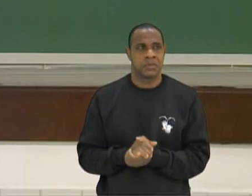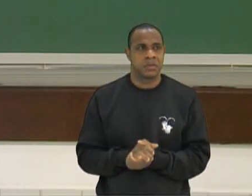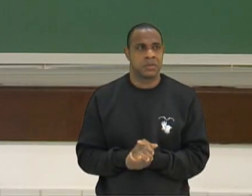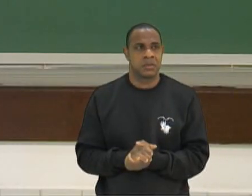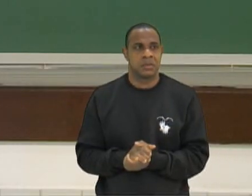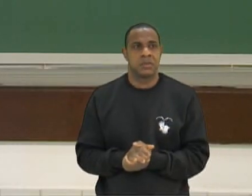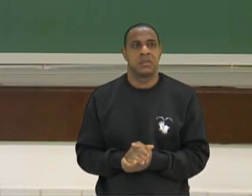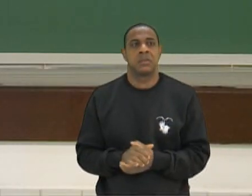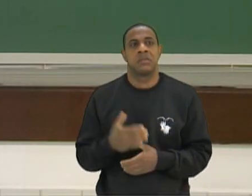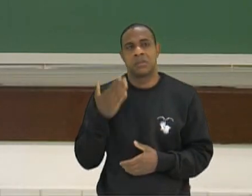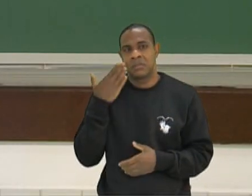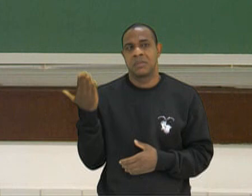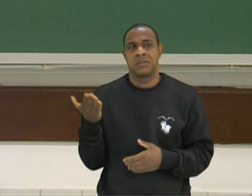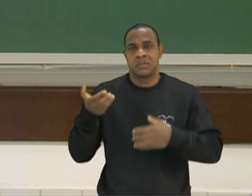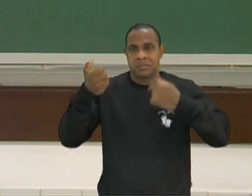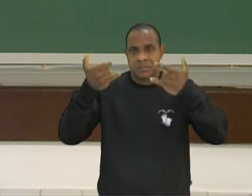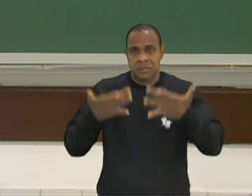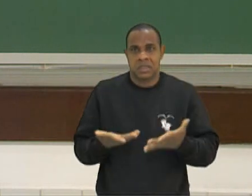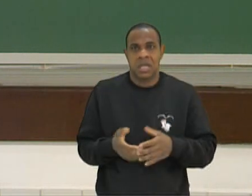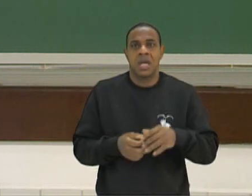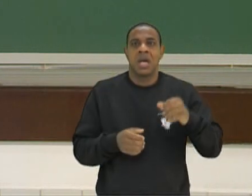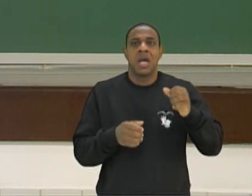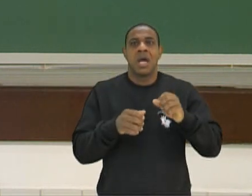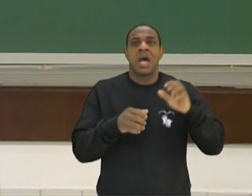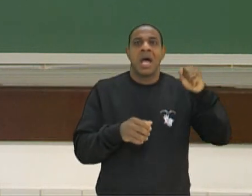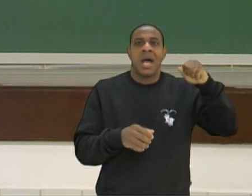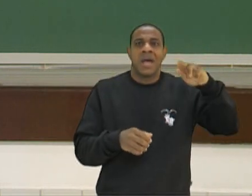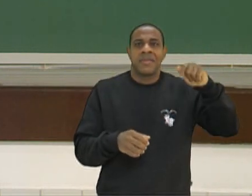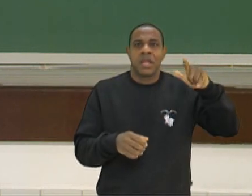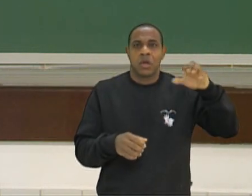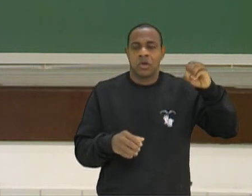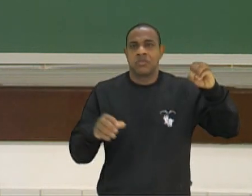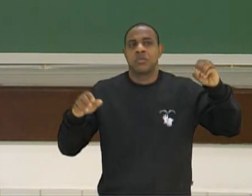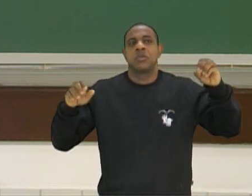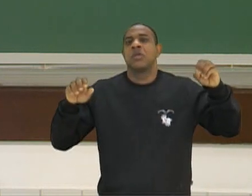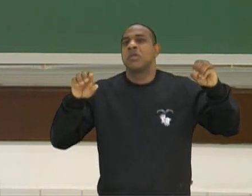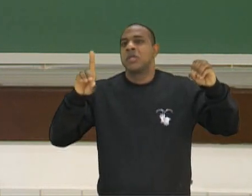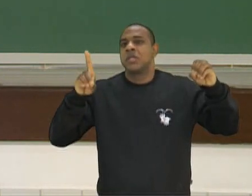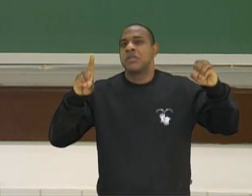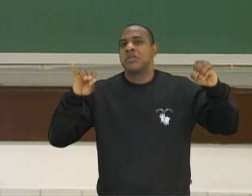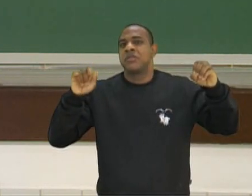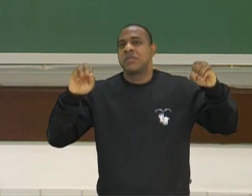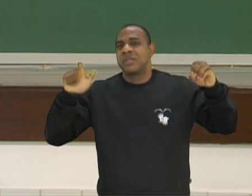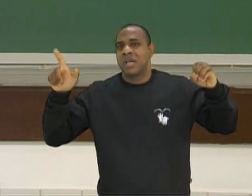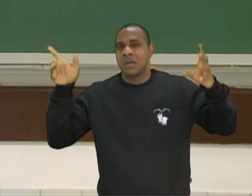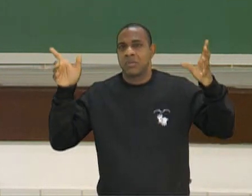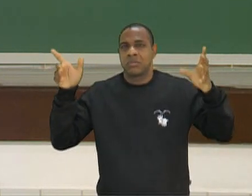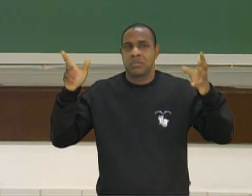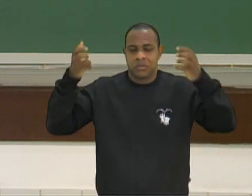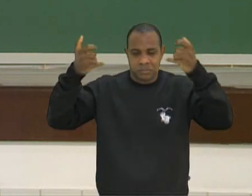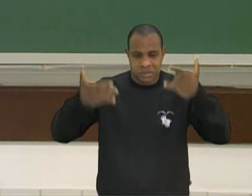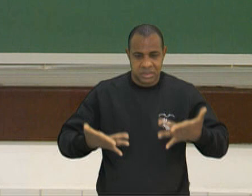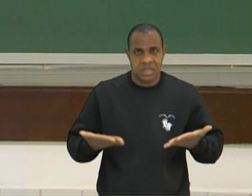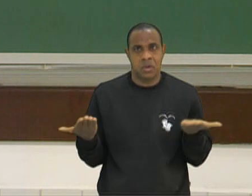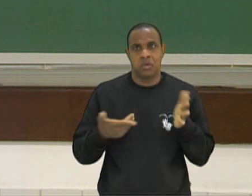sinal analógico, conceituando isso com novas atribuições da tecnologia para os sinais digitais. Então, era isso